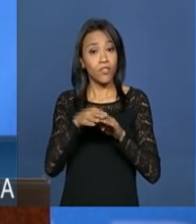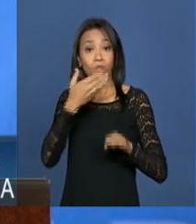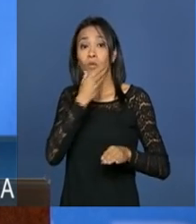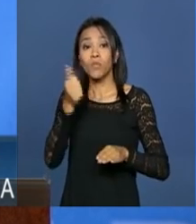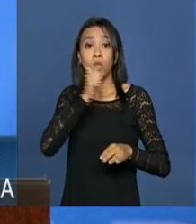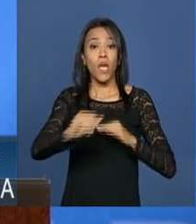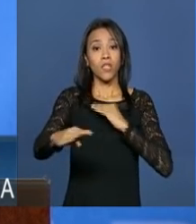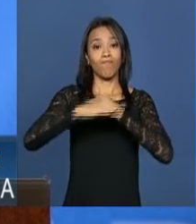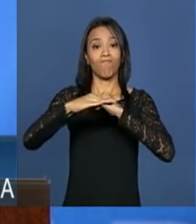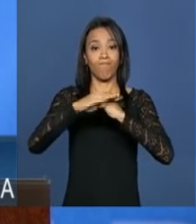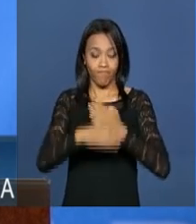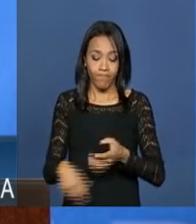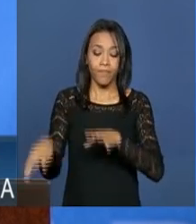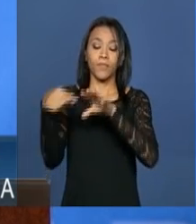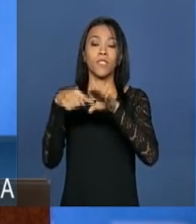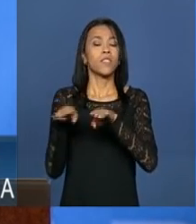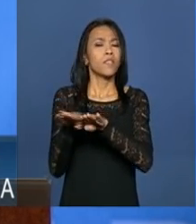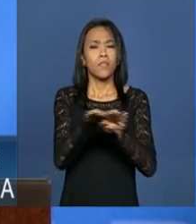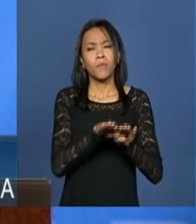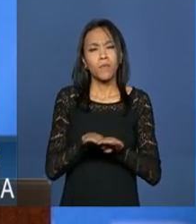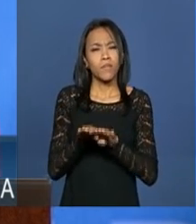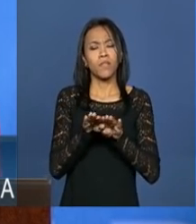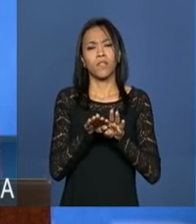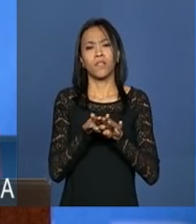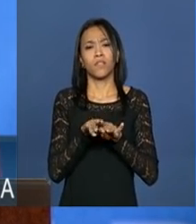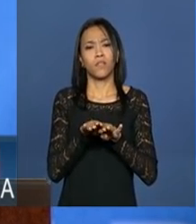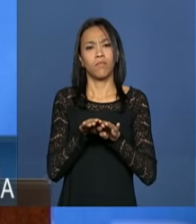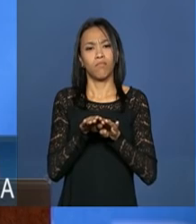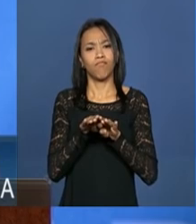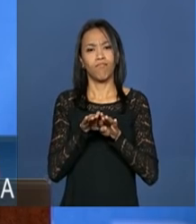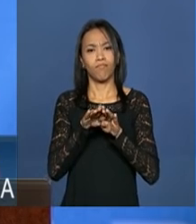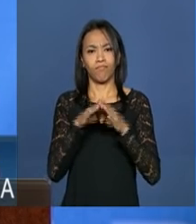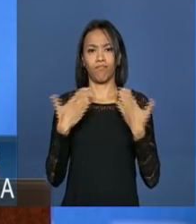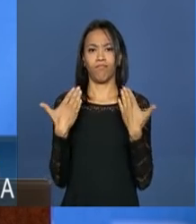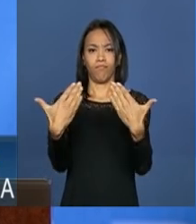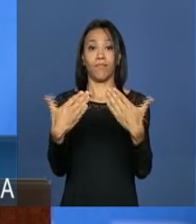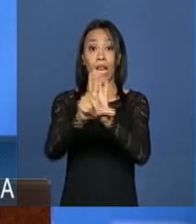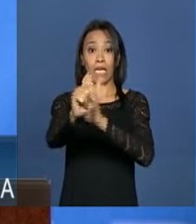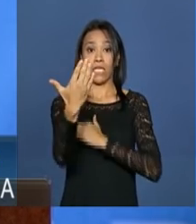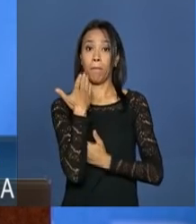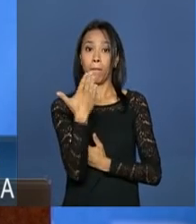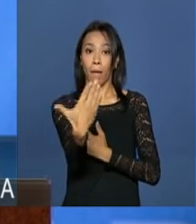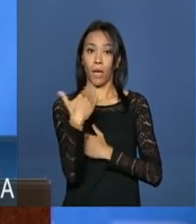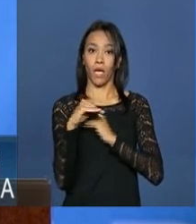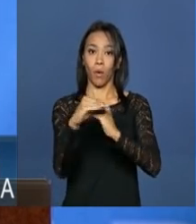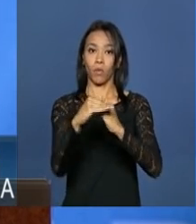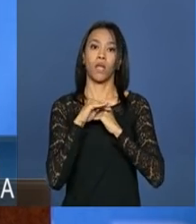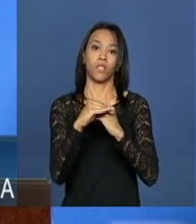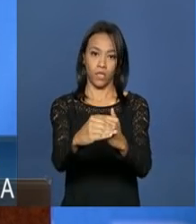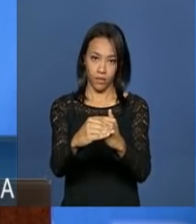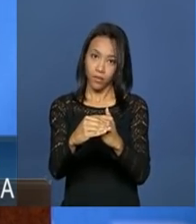gênero, a igualdade diante da lei. Enfim, essa